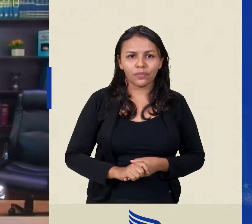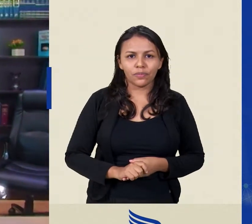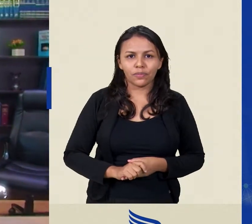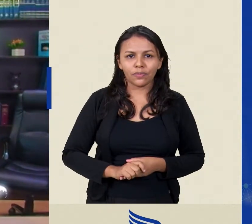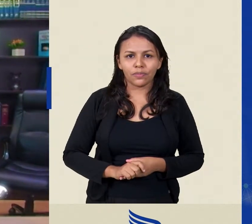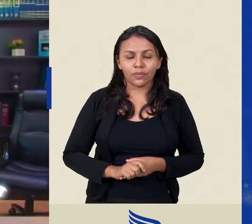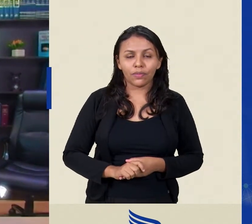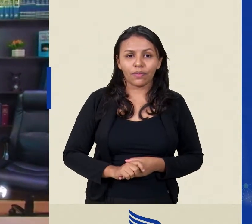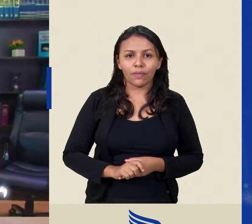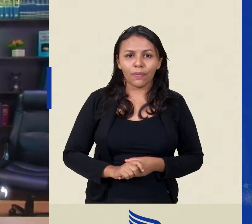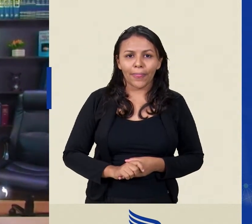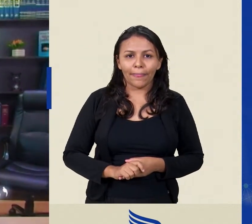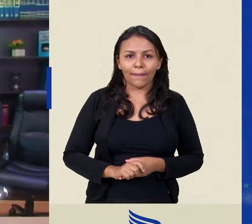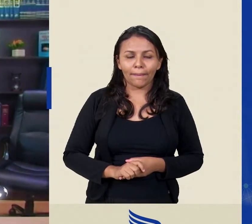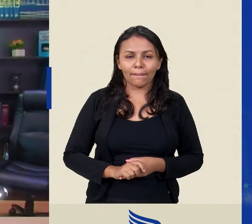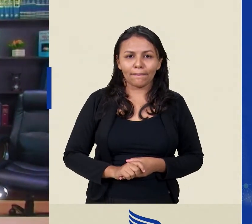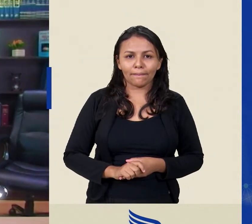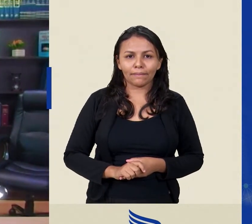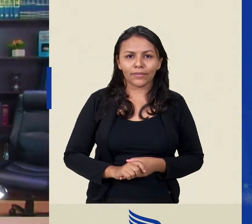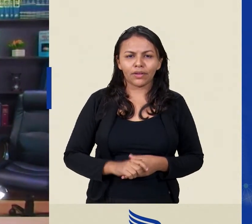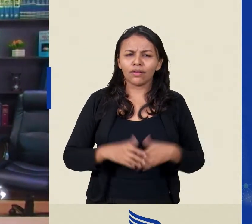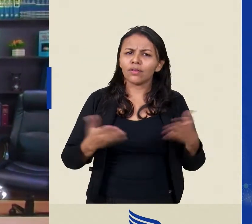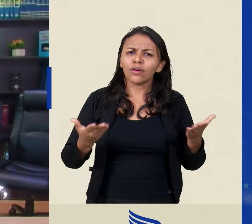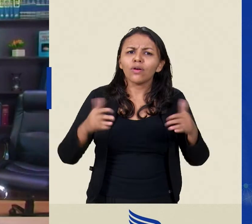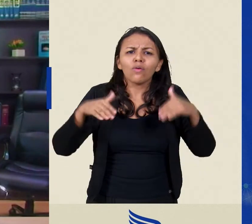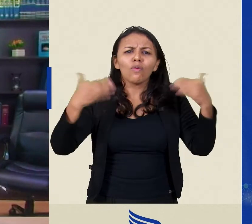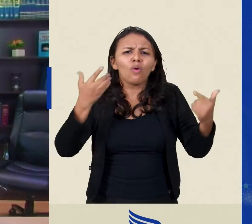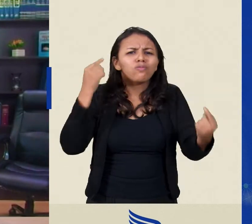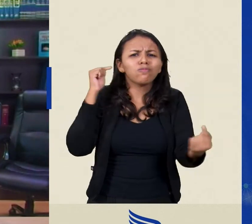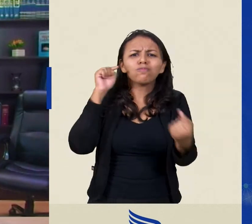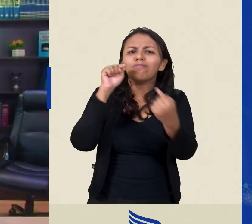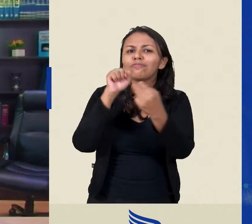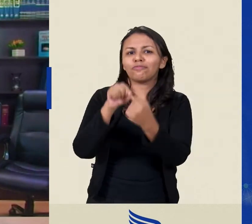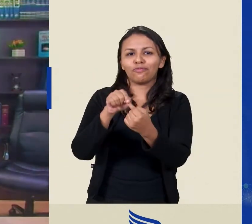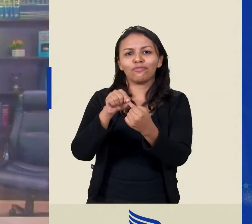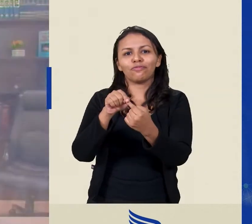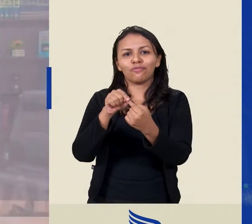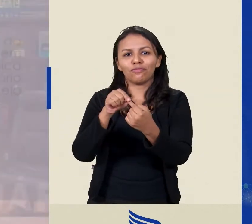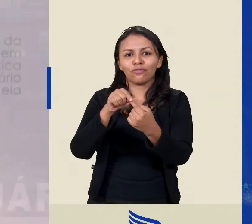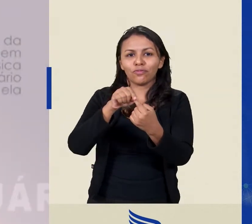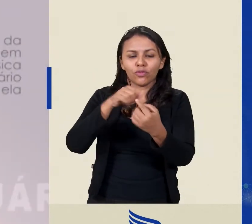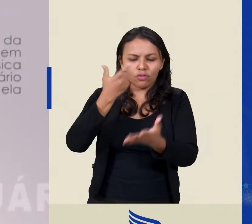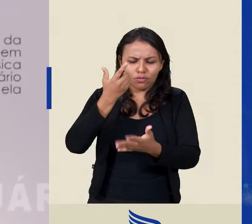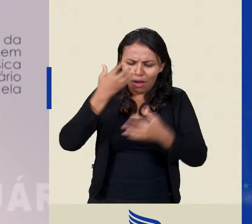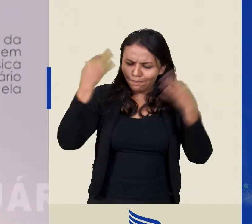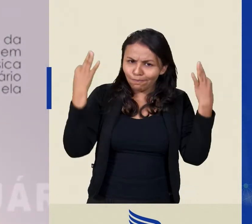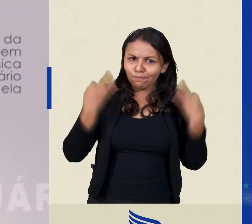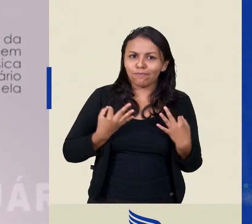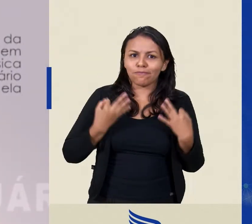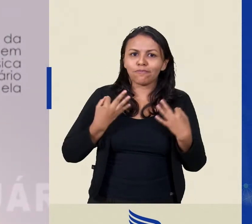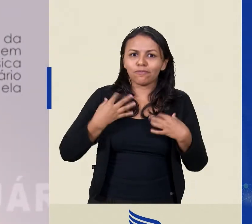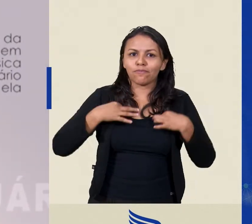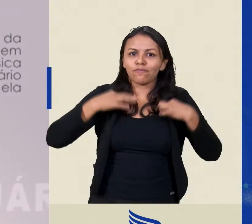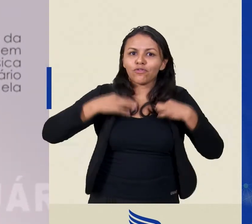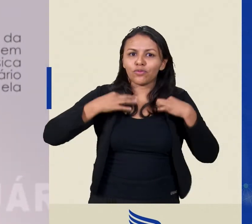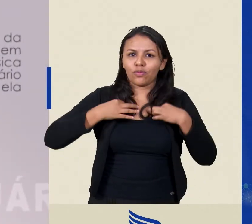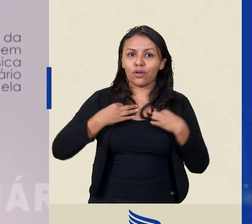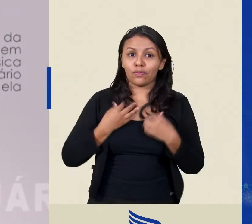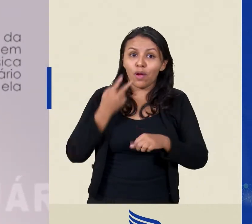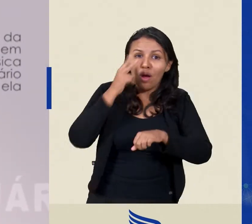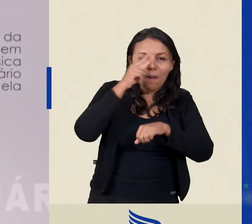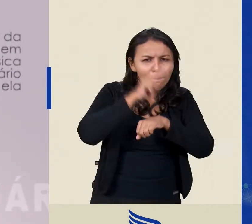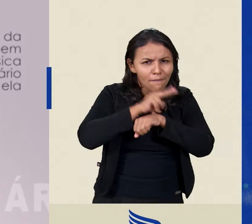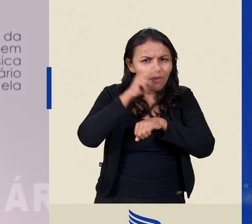Consideremos agora o propósito da reforma do vestuário. Para proteger o povo de Deus da